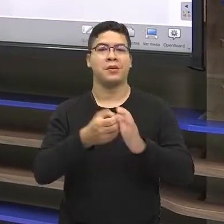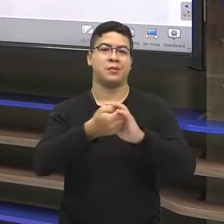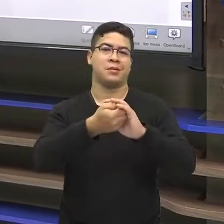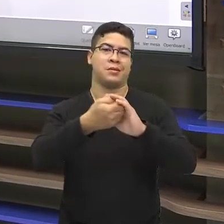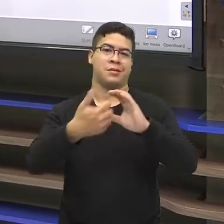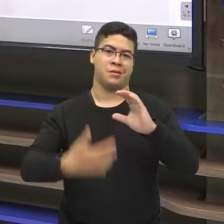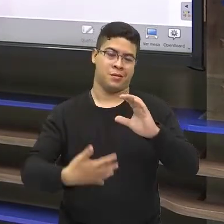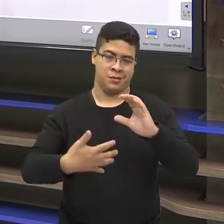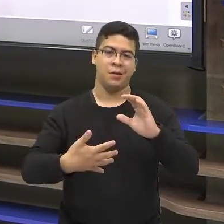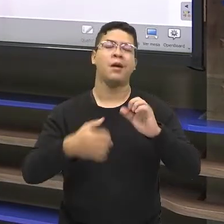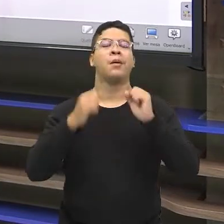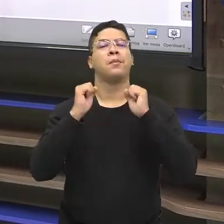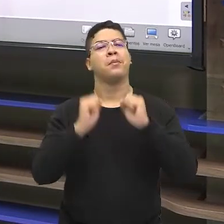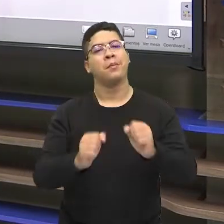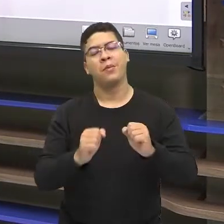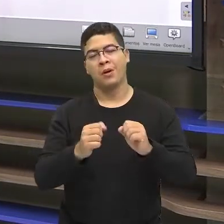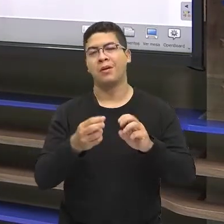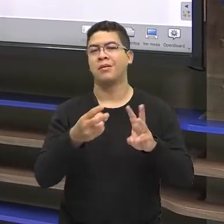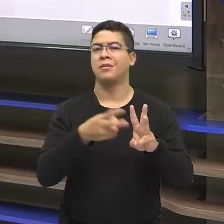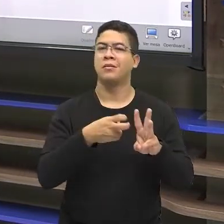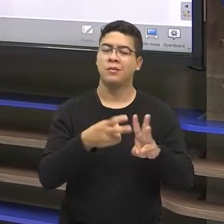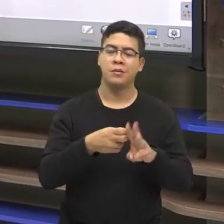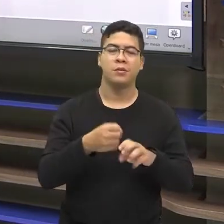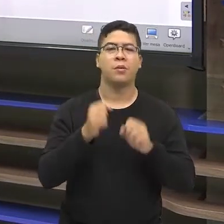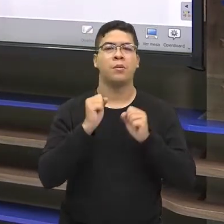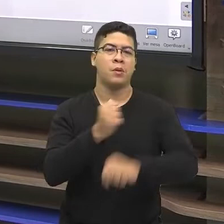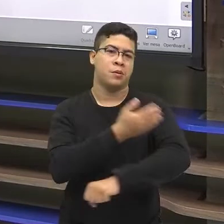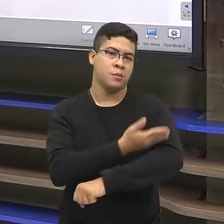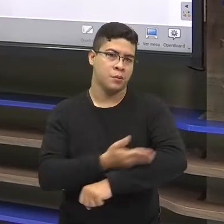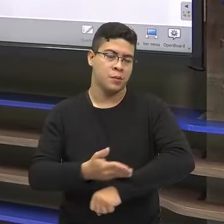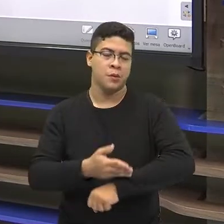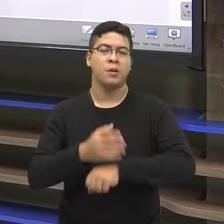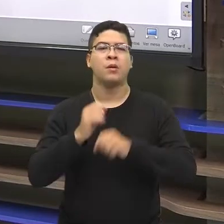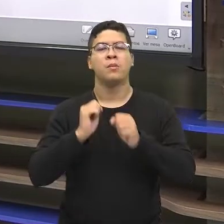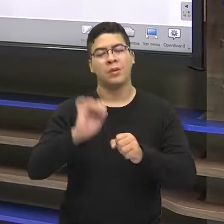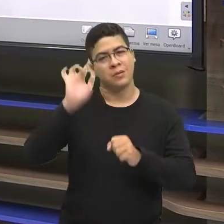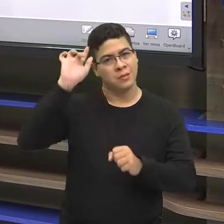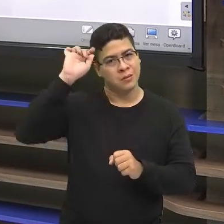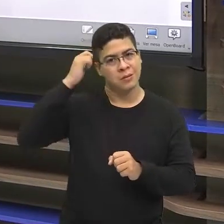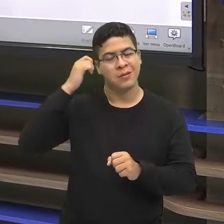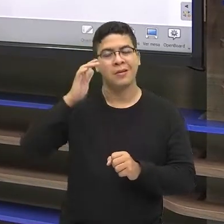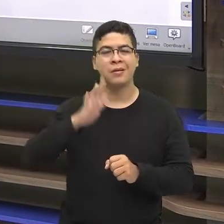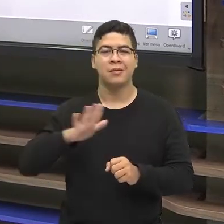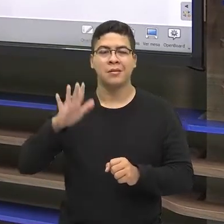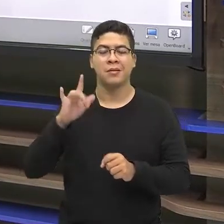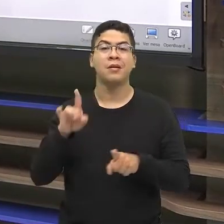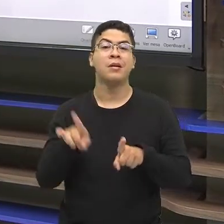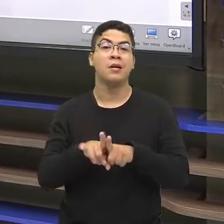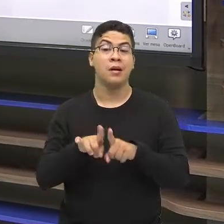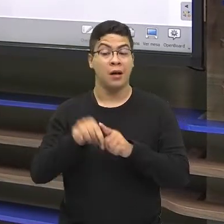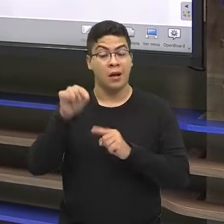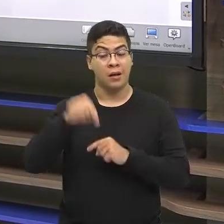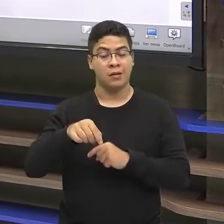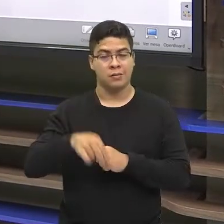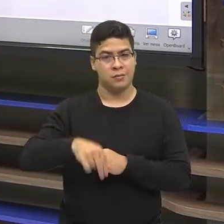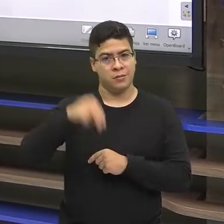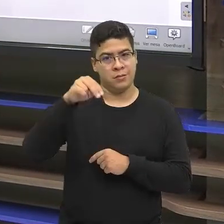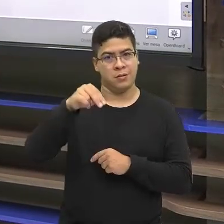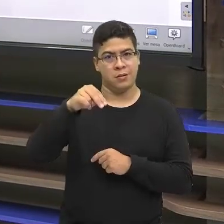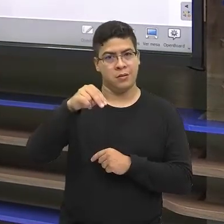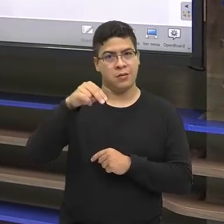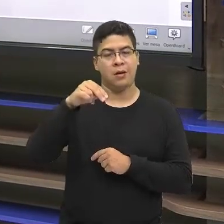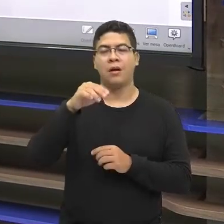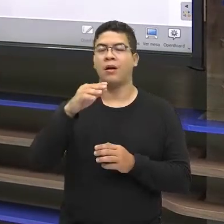característica, ele pode ser índio, pode ser negro, pode ser branco, assim como é o Brasil. O Brasil, que aqui no norte é de uma forma,